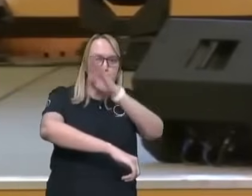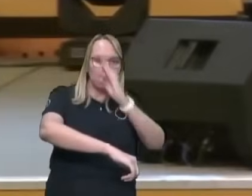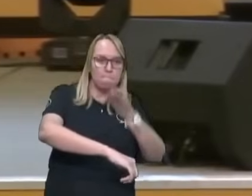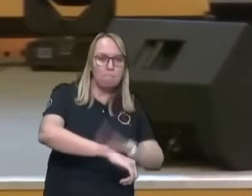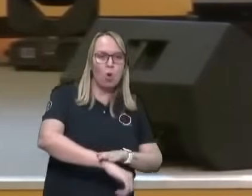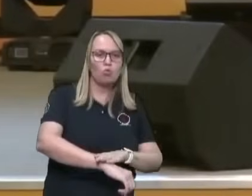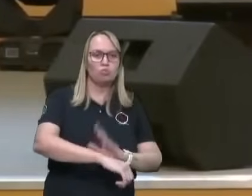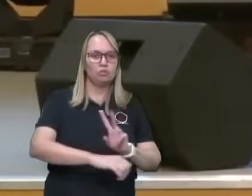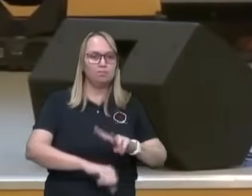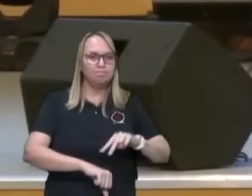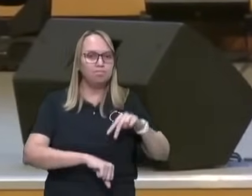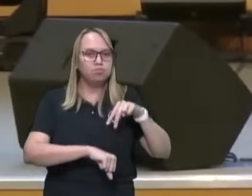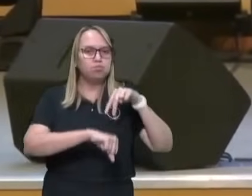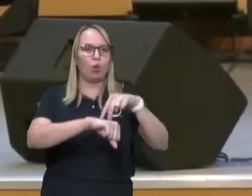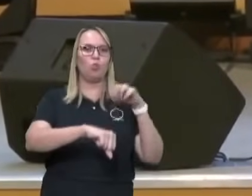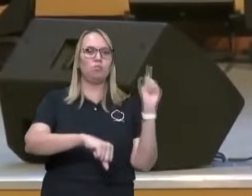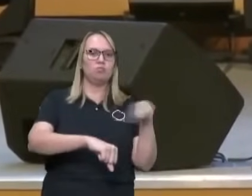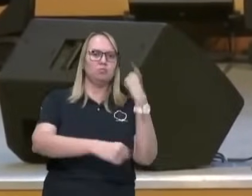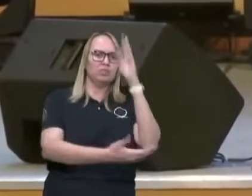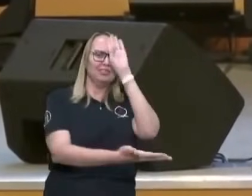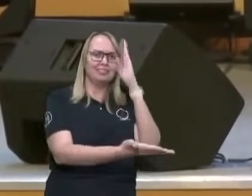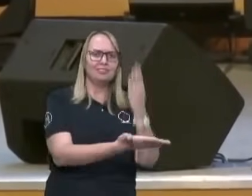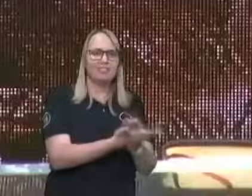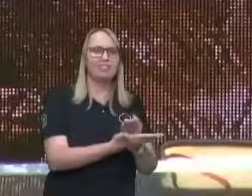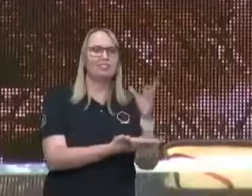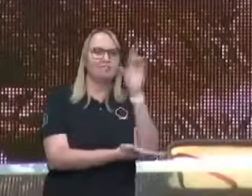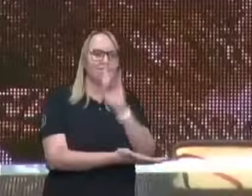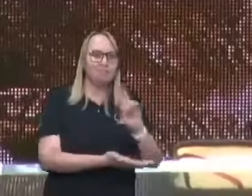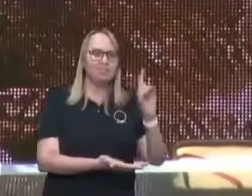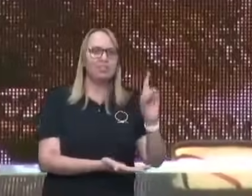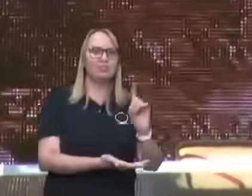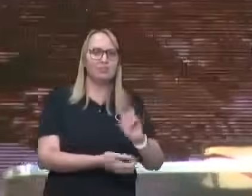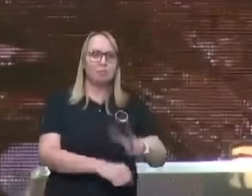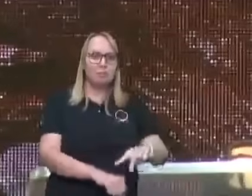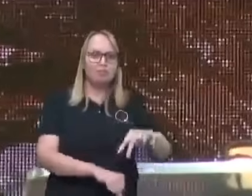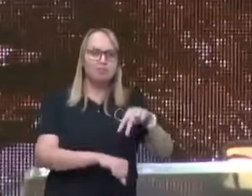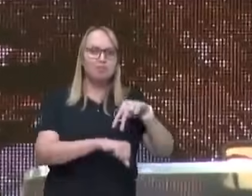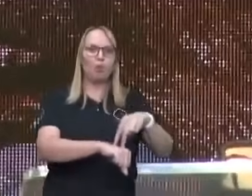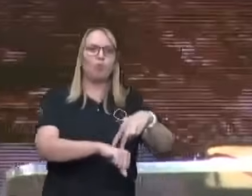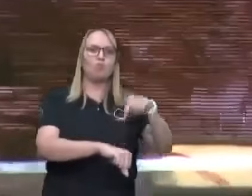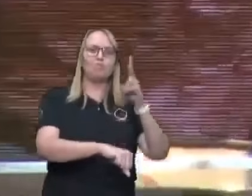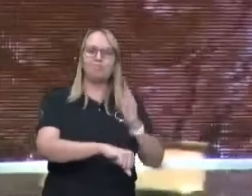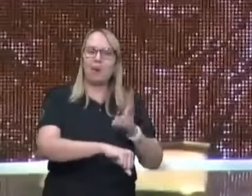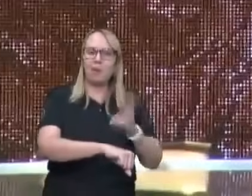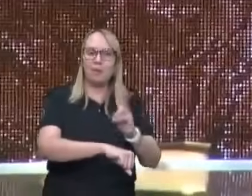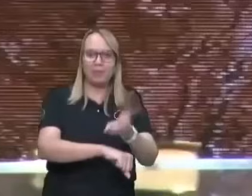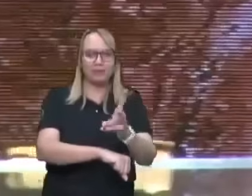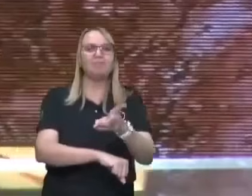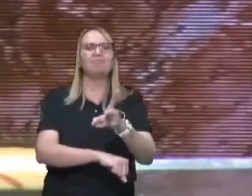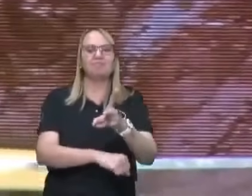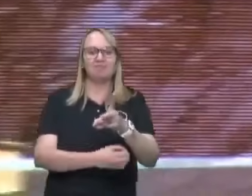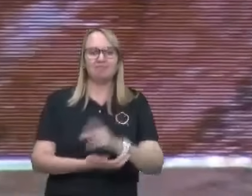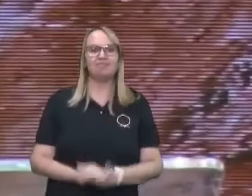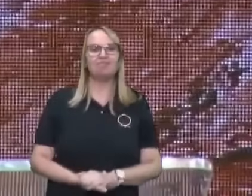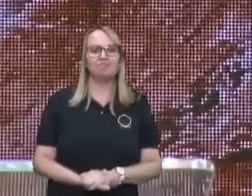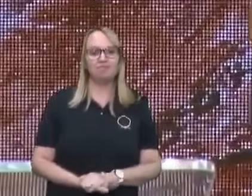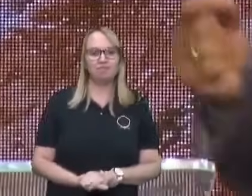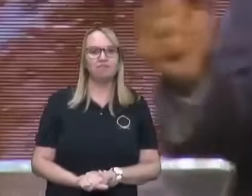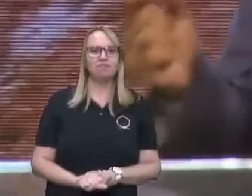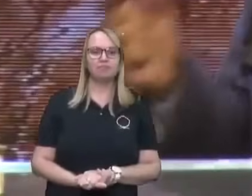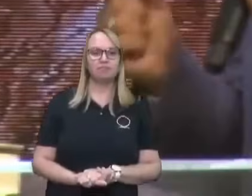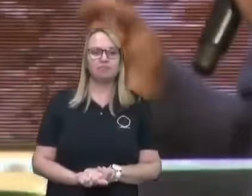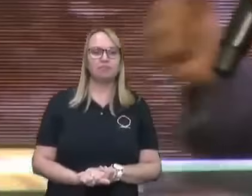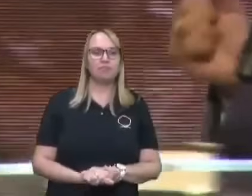Sião, que não se abala, mas permanece para sempre. Assim como